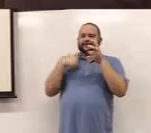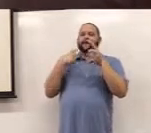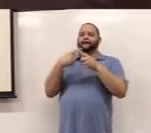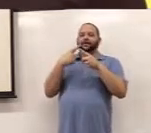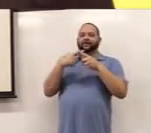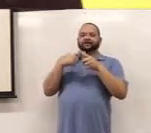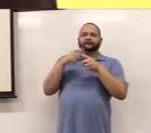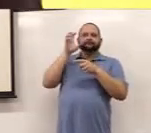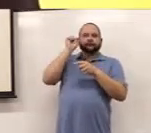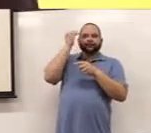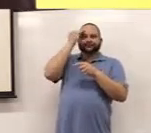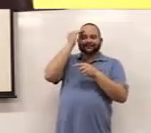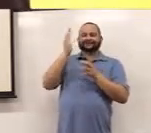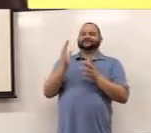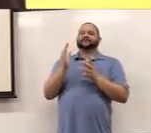Como que a gente escreve música?